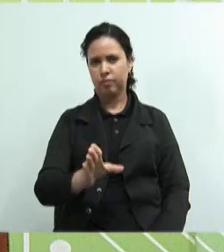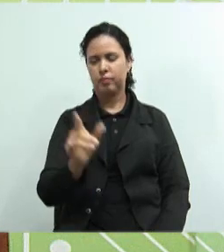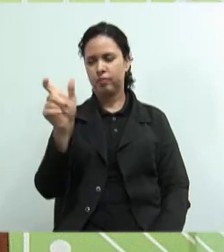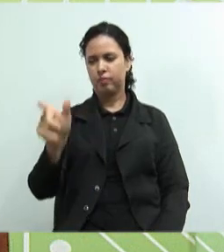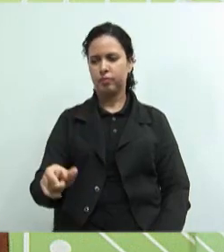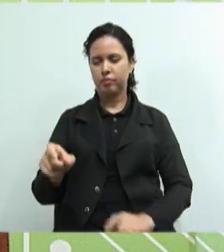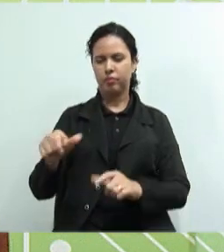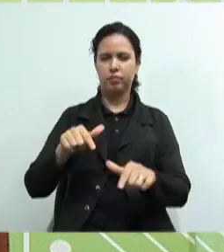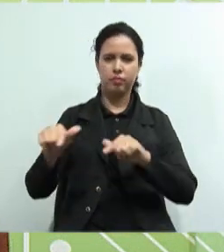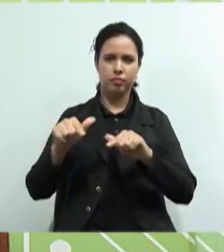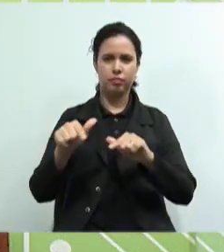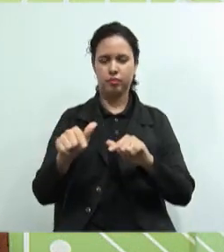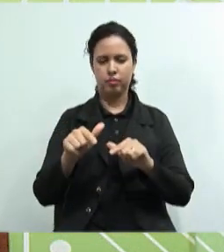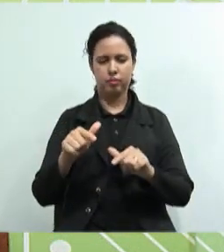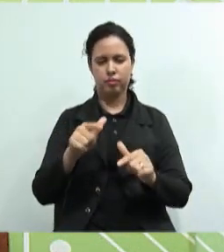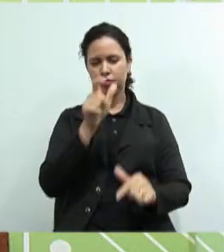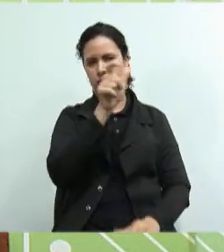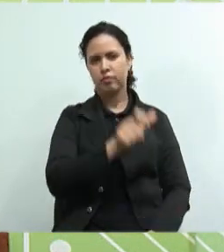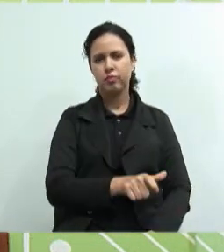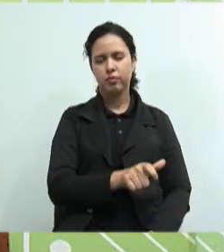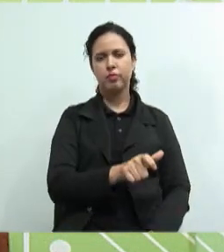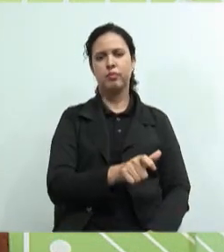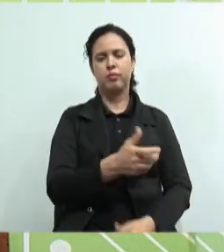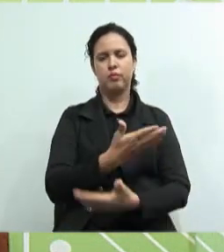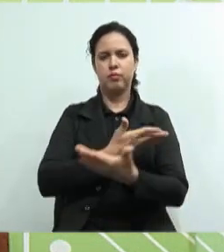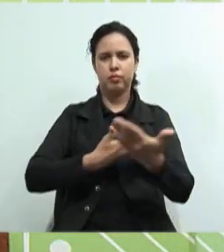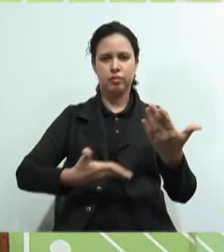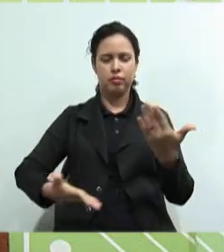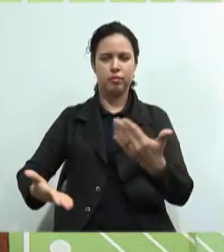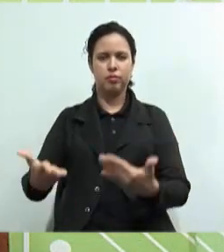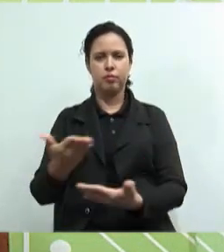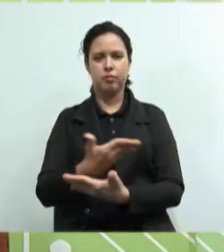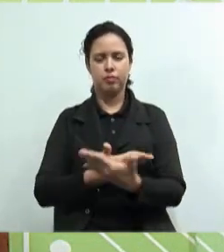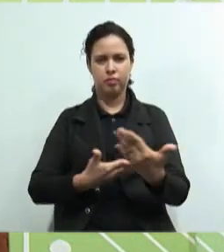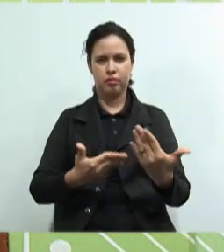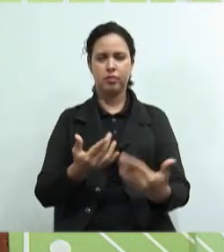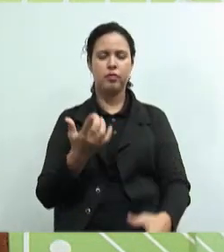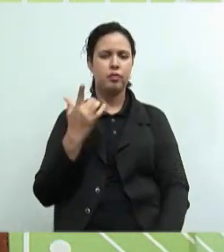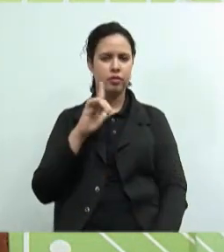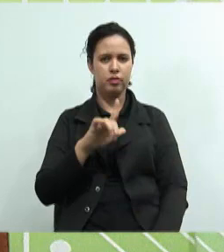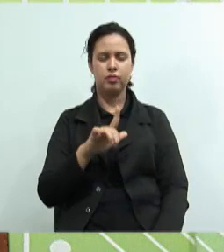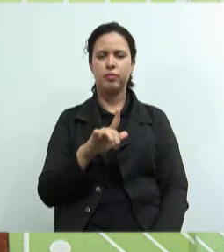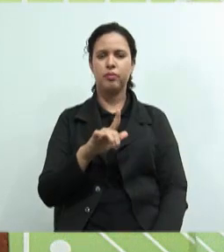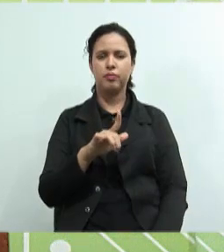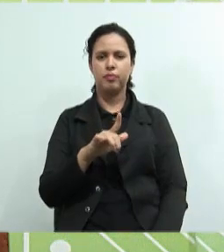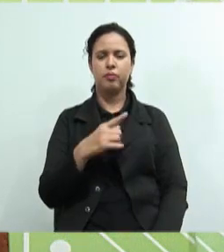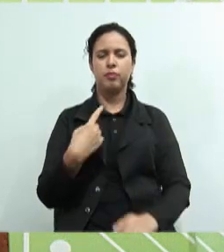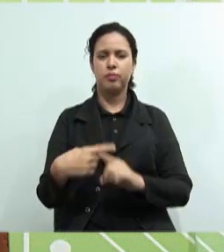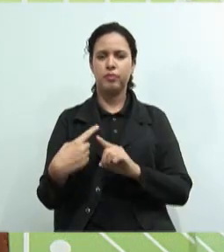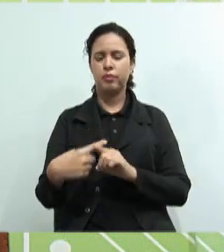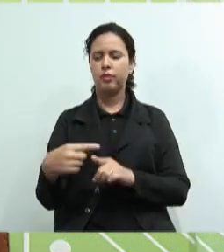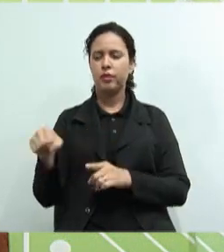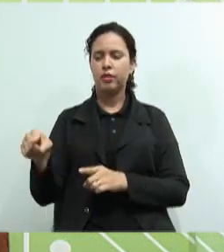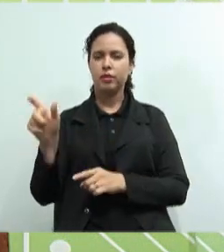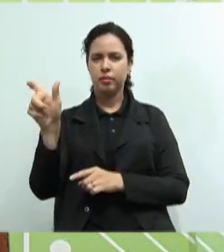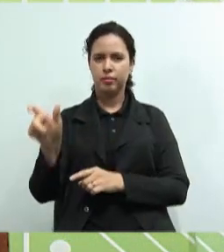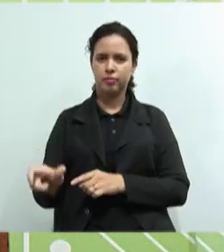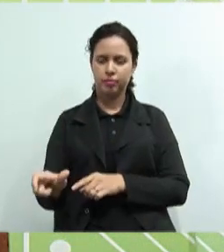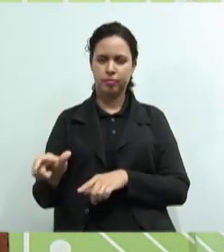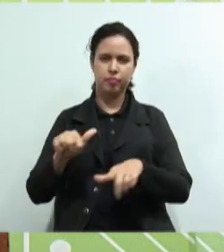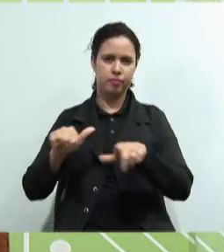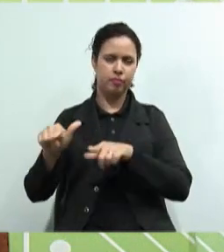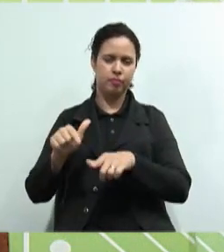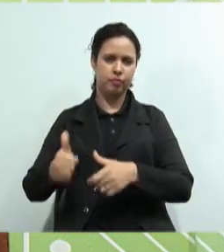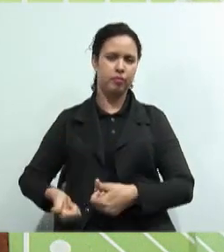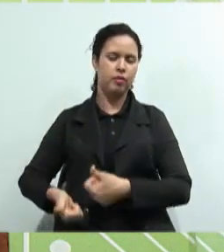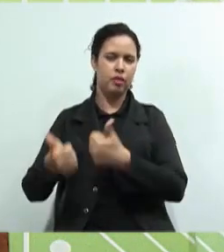e consumidor, ele gera uma relação de ganha-ganha. Tanto para o produtor, que tem um rendimento melhor, quanto para o